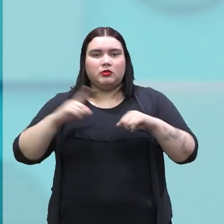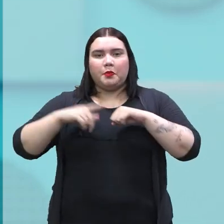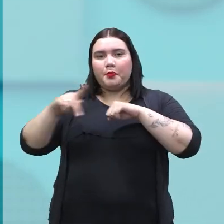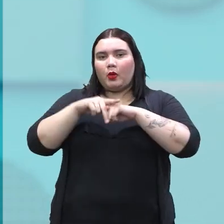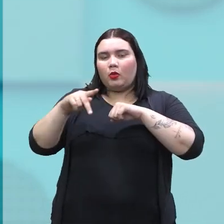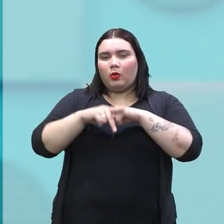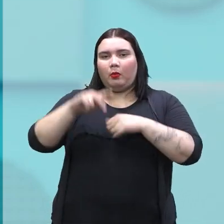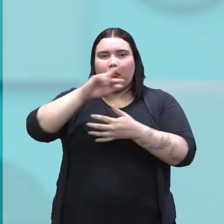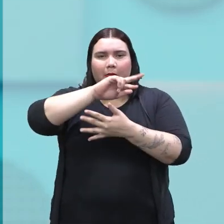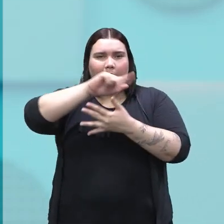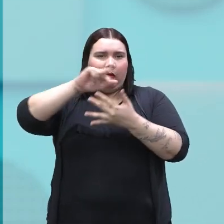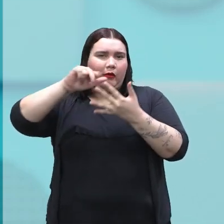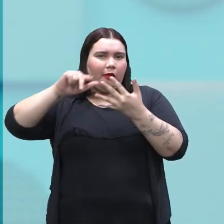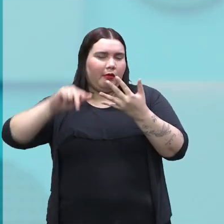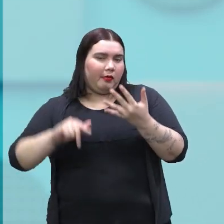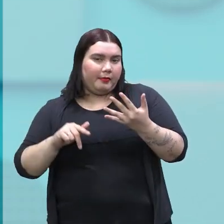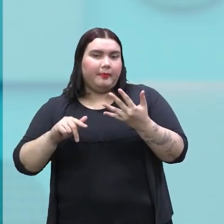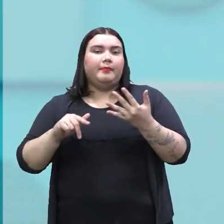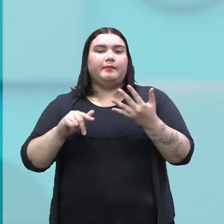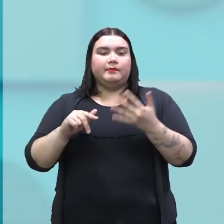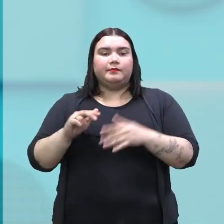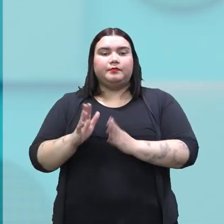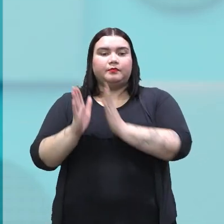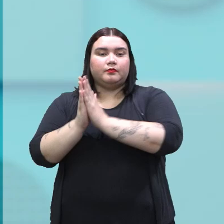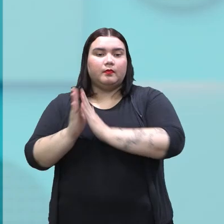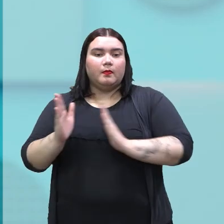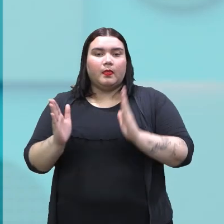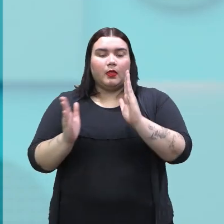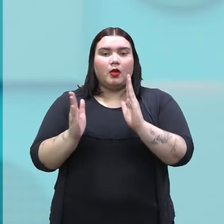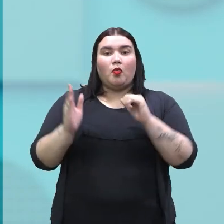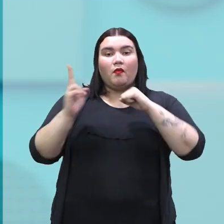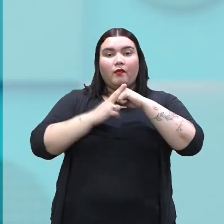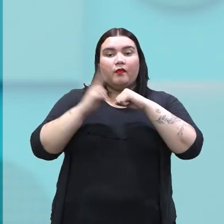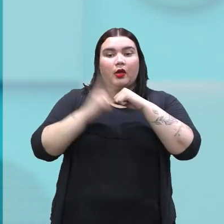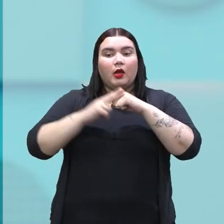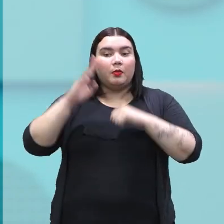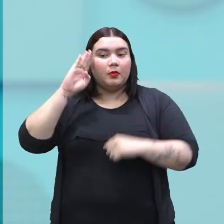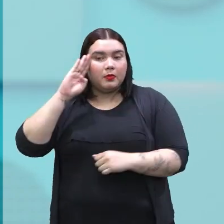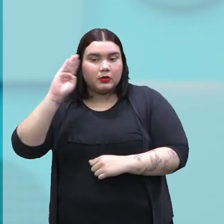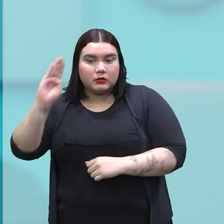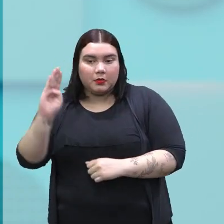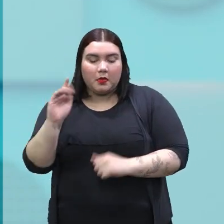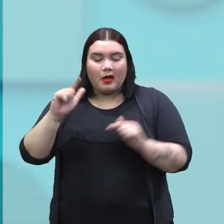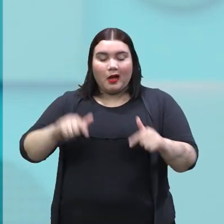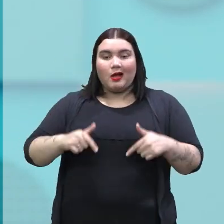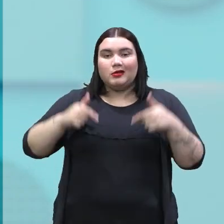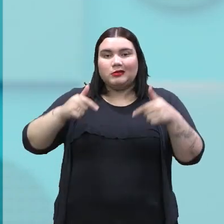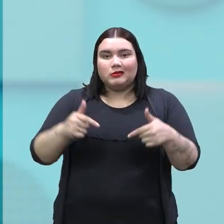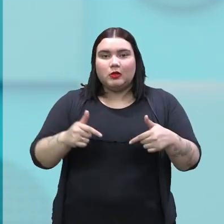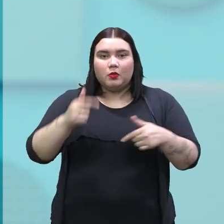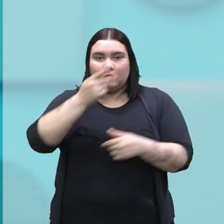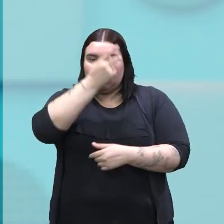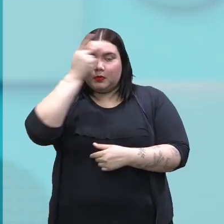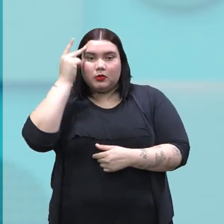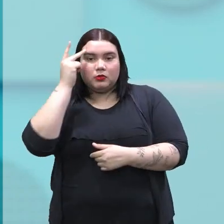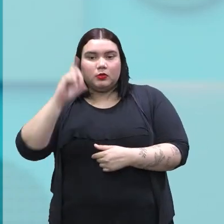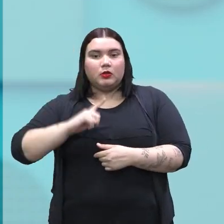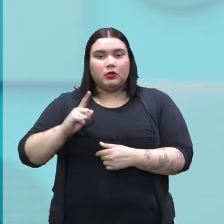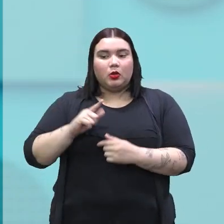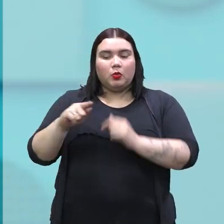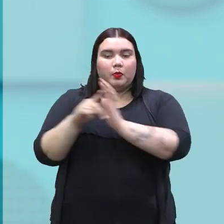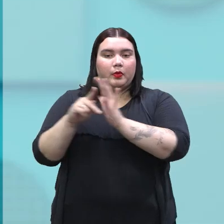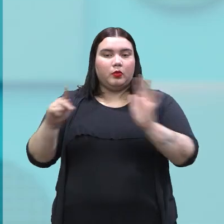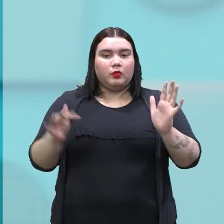Maria, Pedro, the dog, the building. Depois, o verbo principal, né, que é a ação que a pessoa vai realizar no